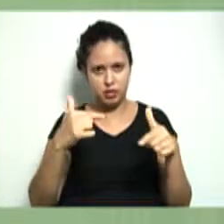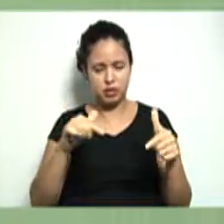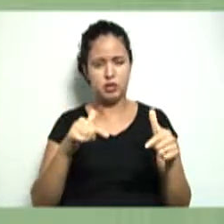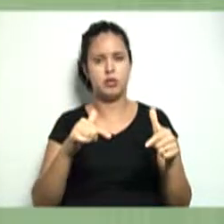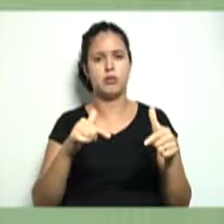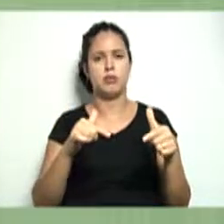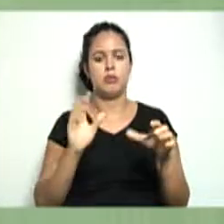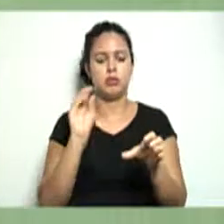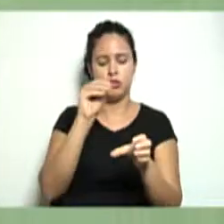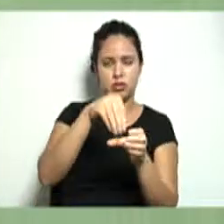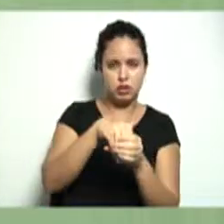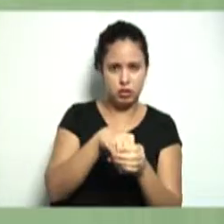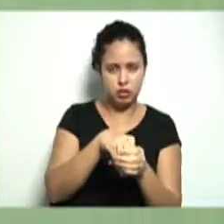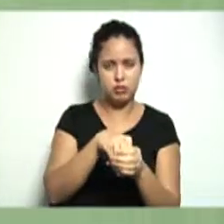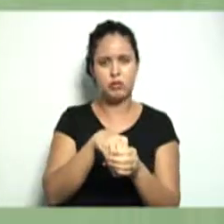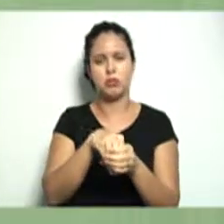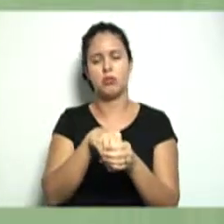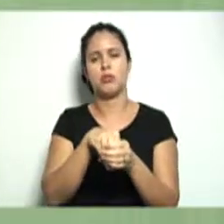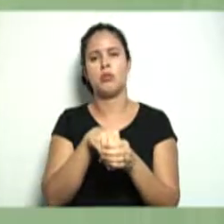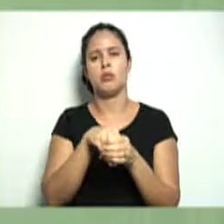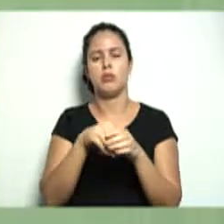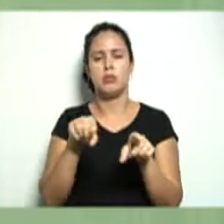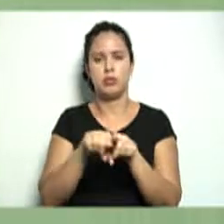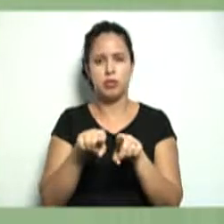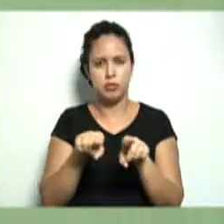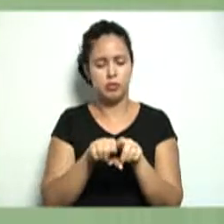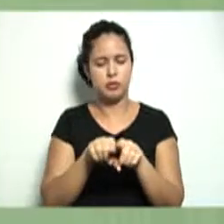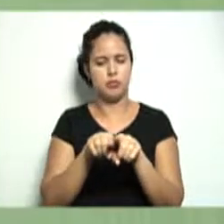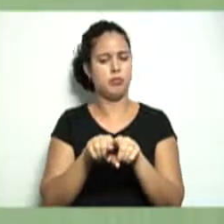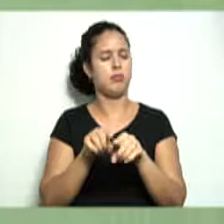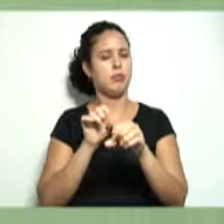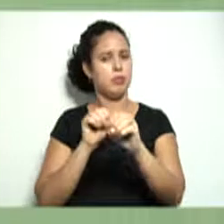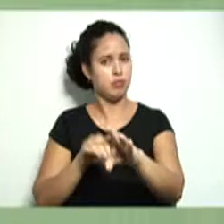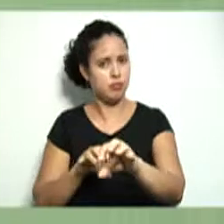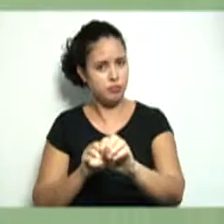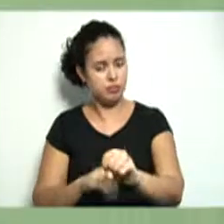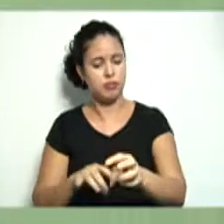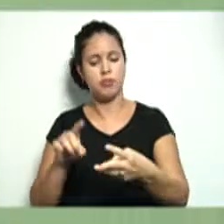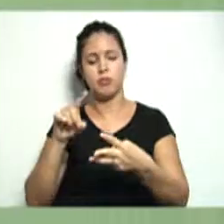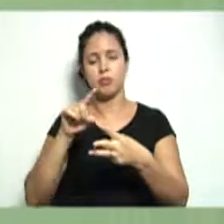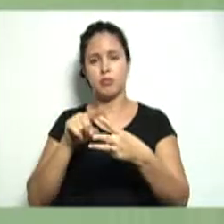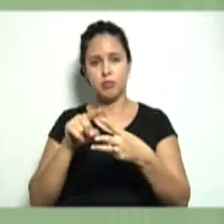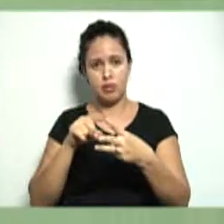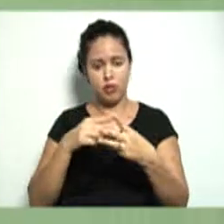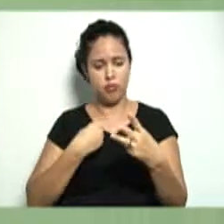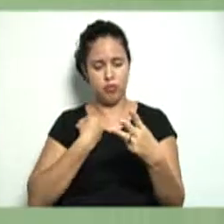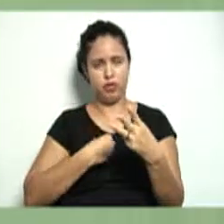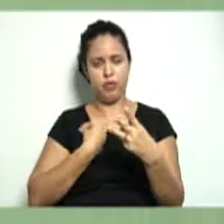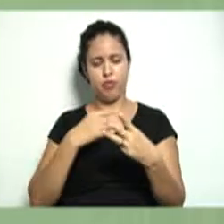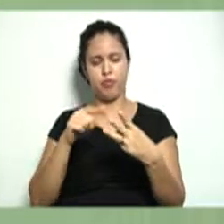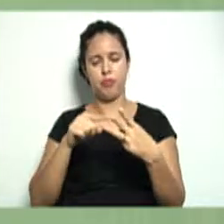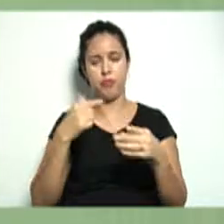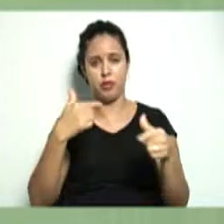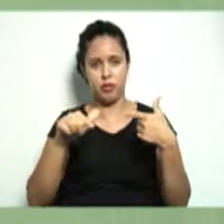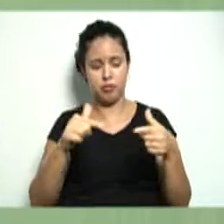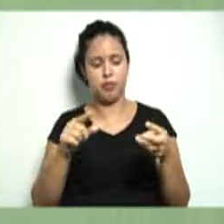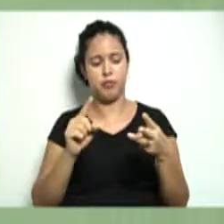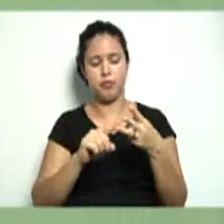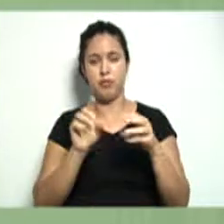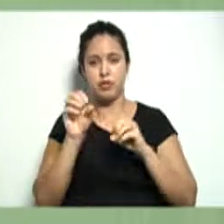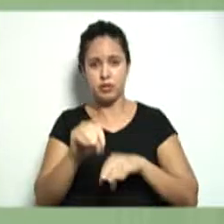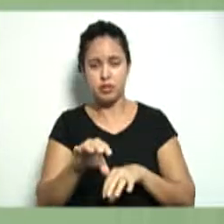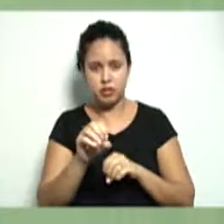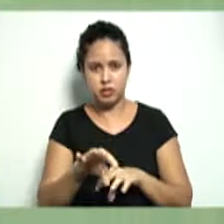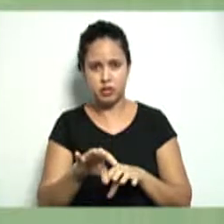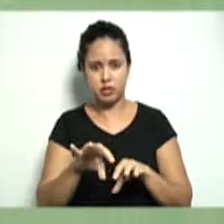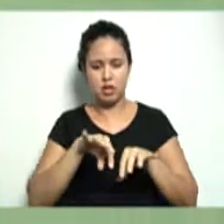e dentro do processo de trabalhar, eles ensinavam. Estava ali, tudo junto. Não